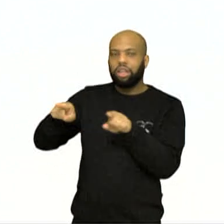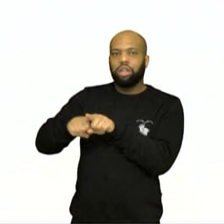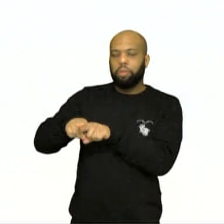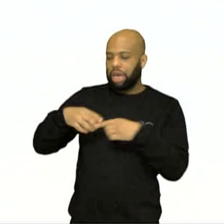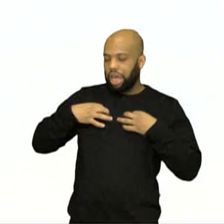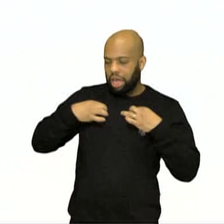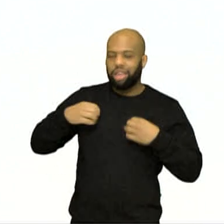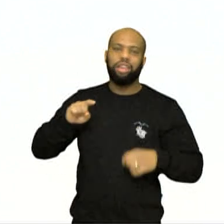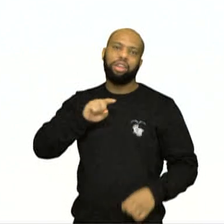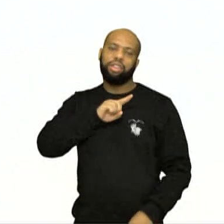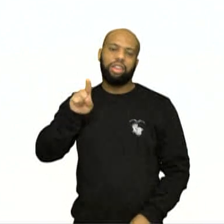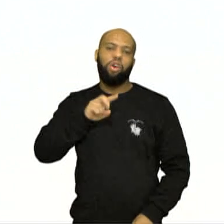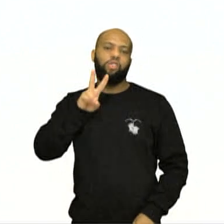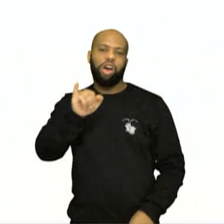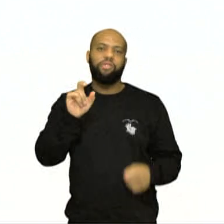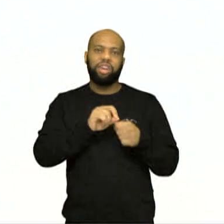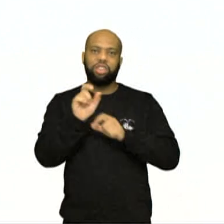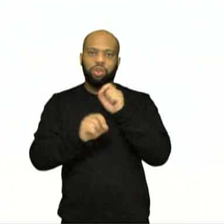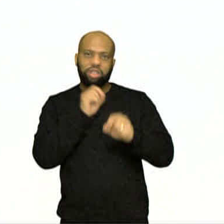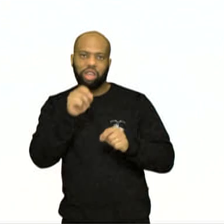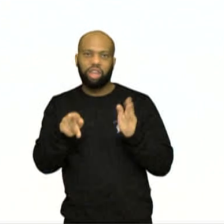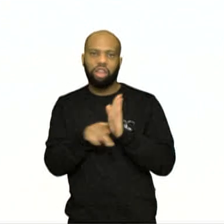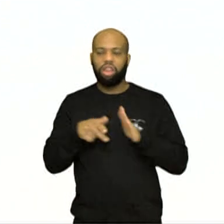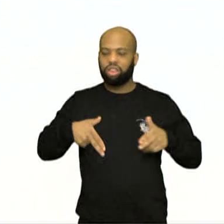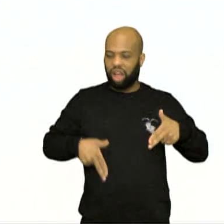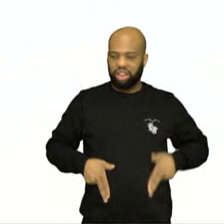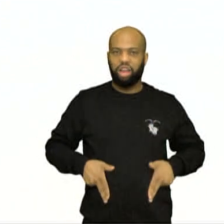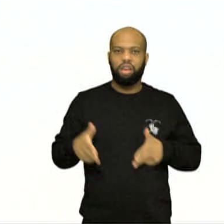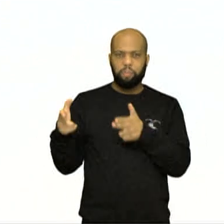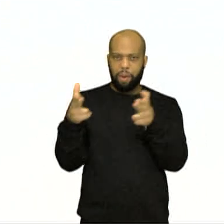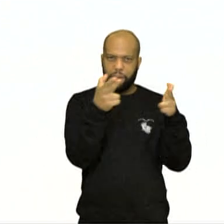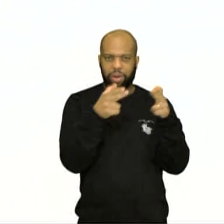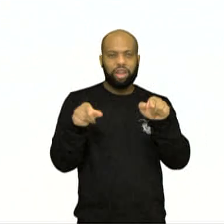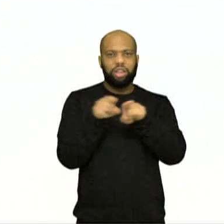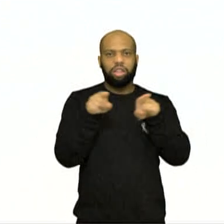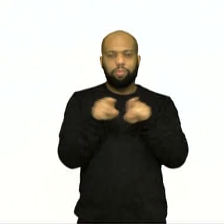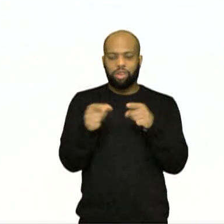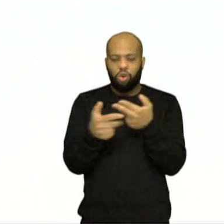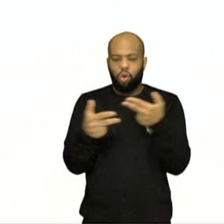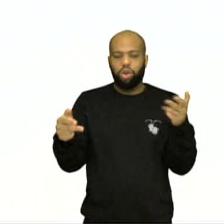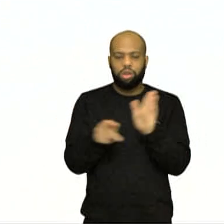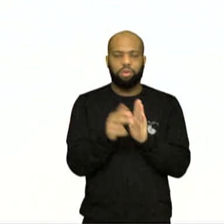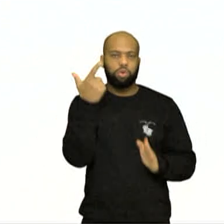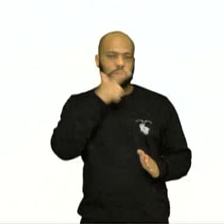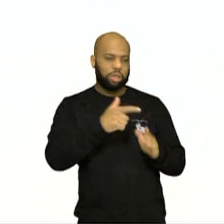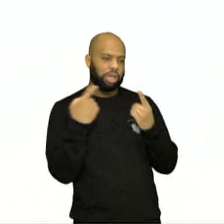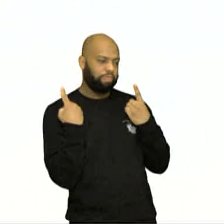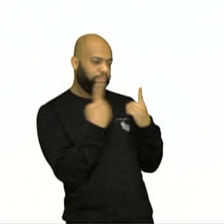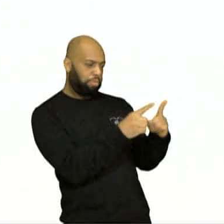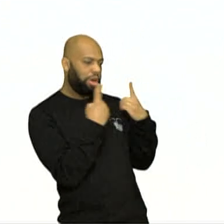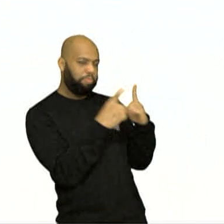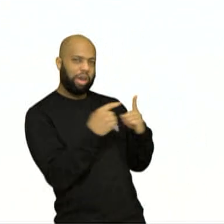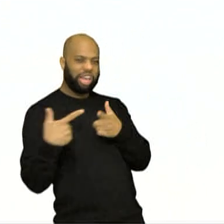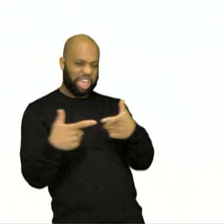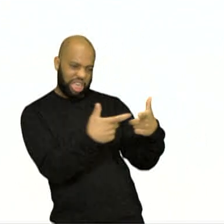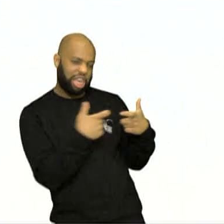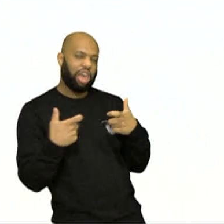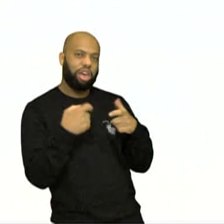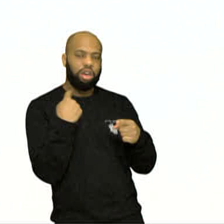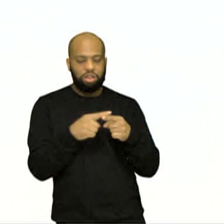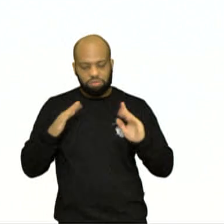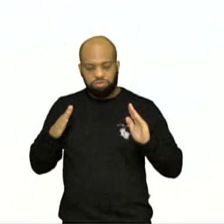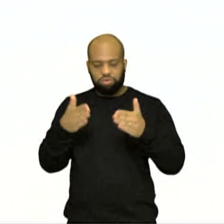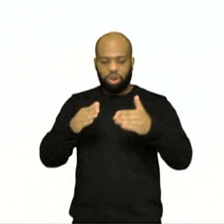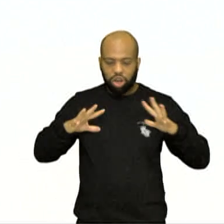e investir armas, armamento, munição. Isso gasta a energia de uma sociedade, né? Você acaba